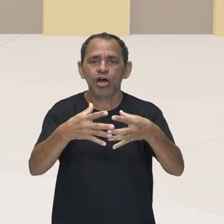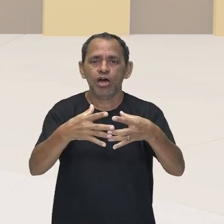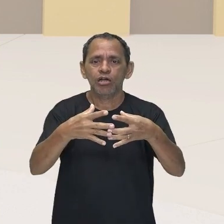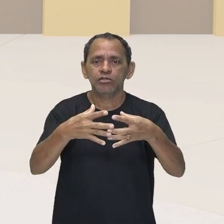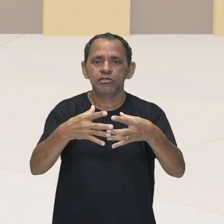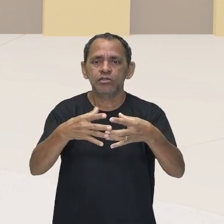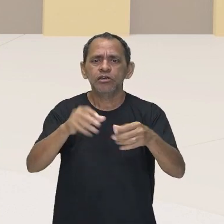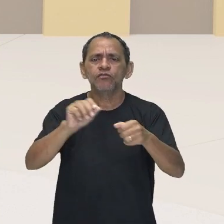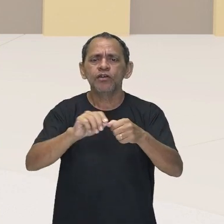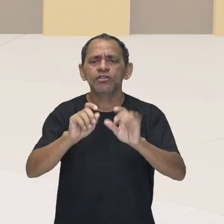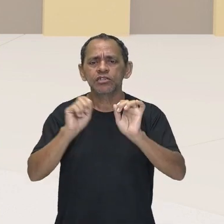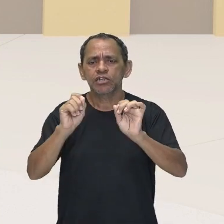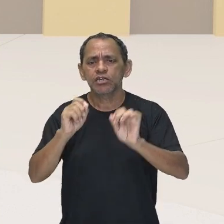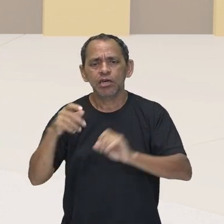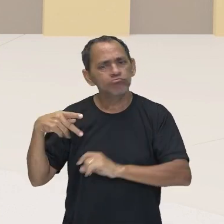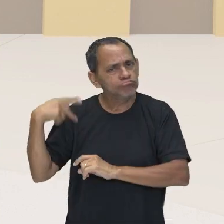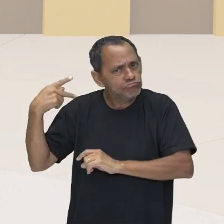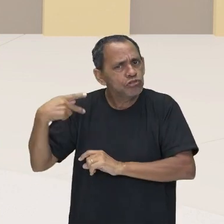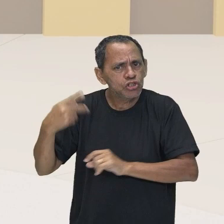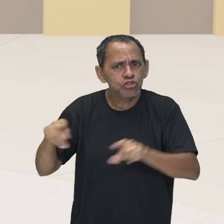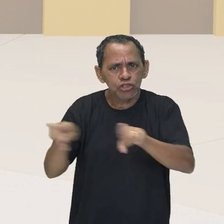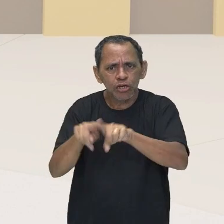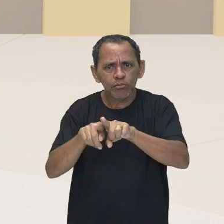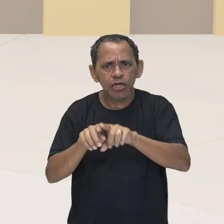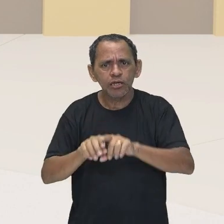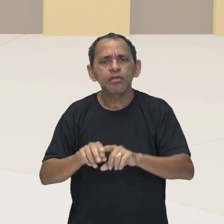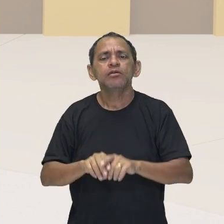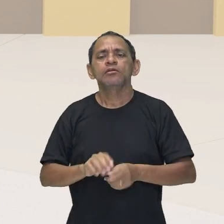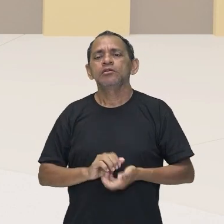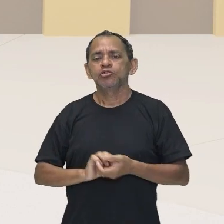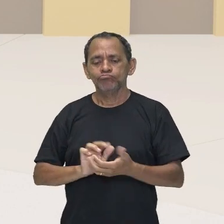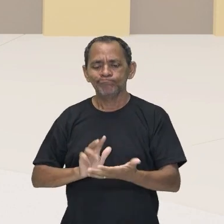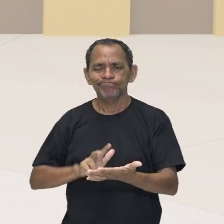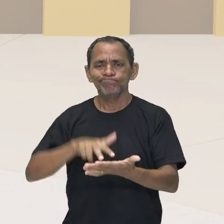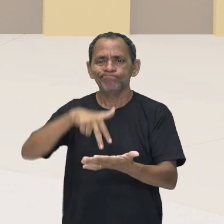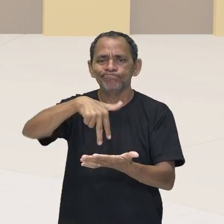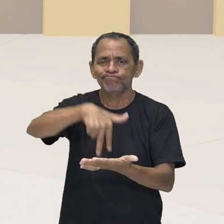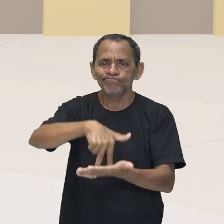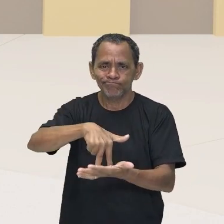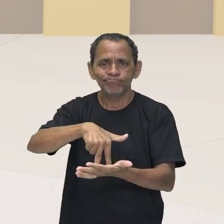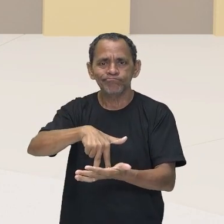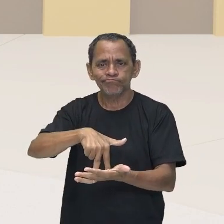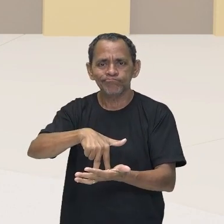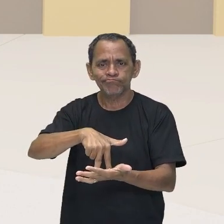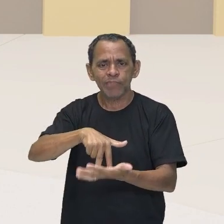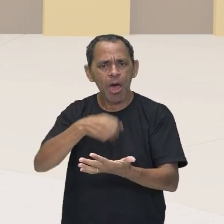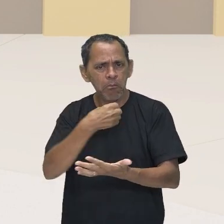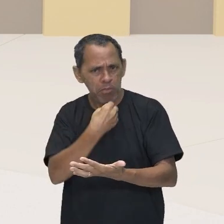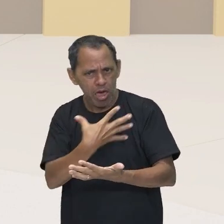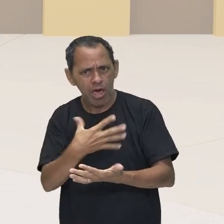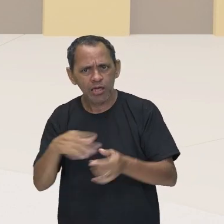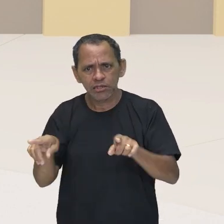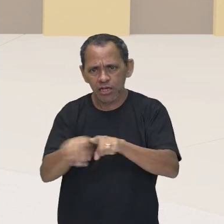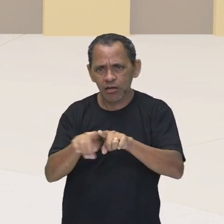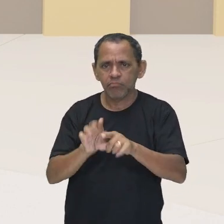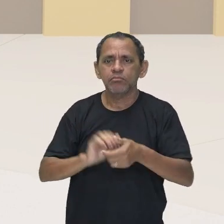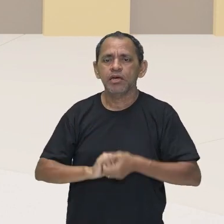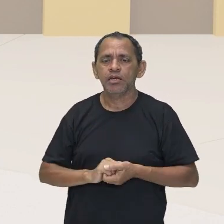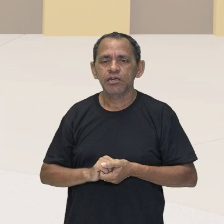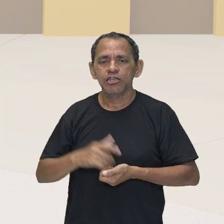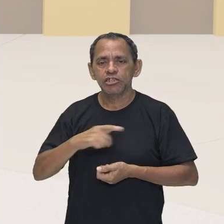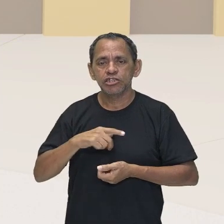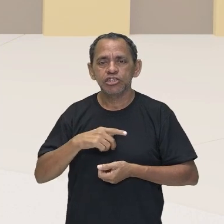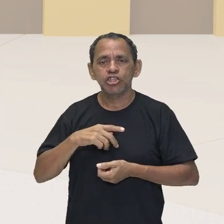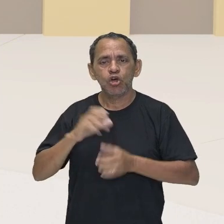seres políticos. Precisamos saber nos posicionar de forma saudável, exercer uma cidadania ativa. Temos